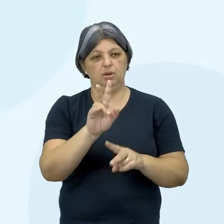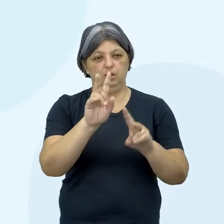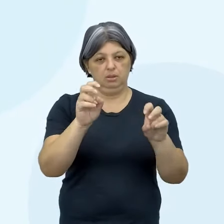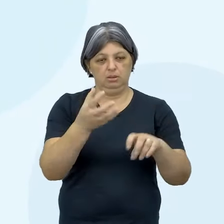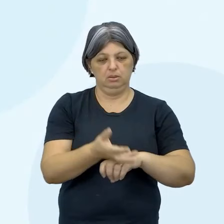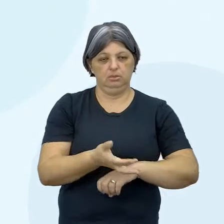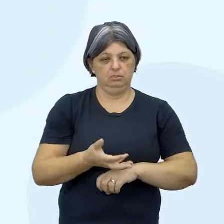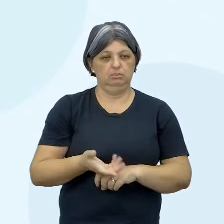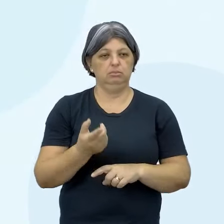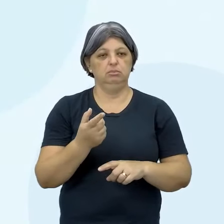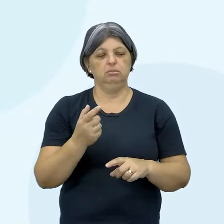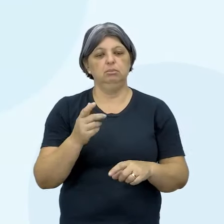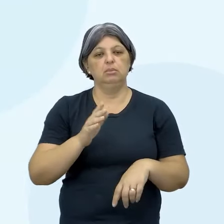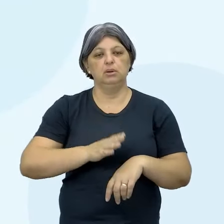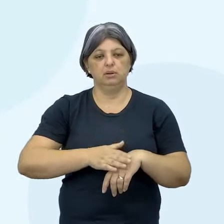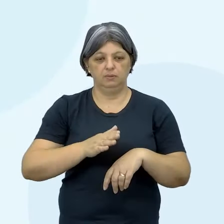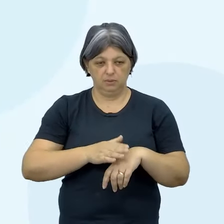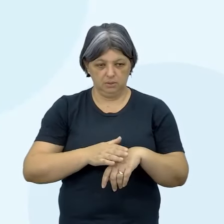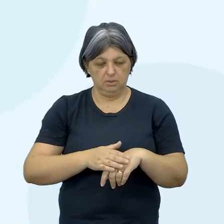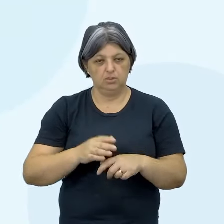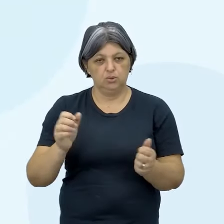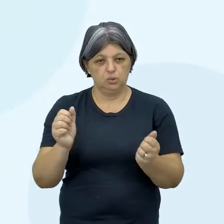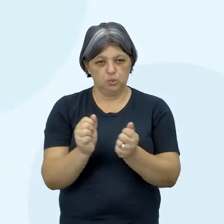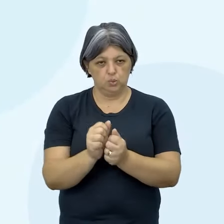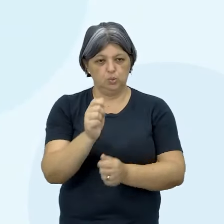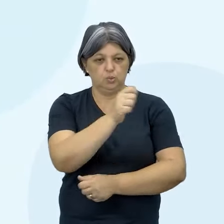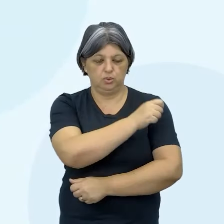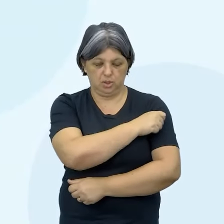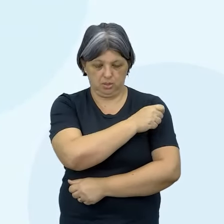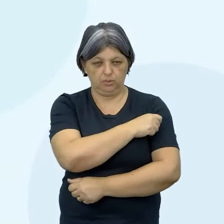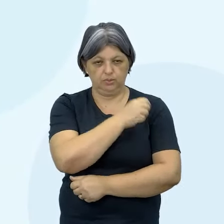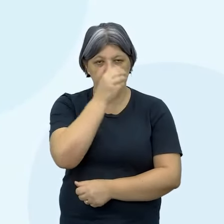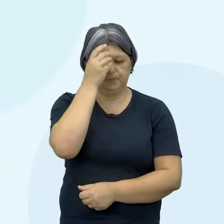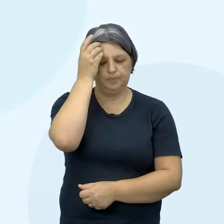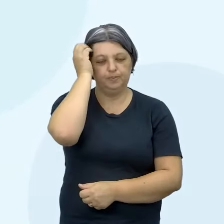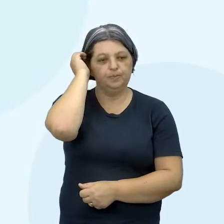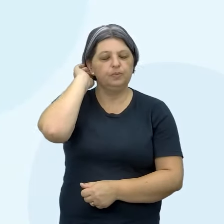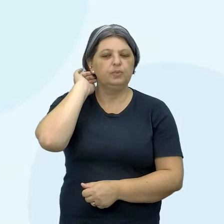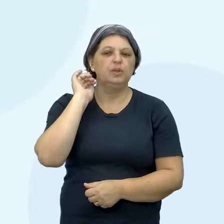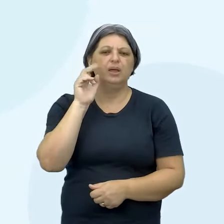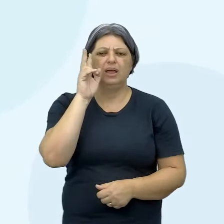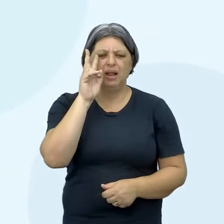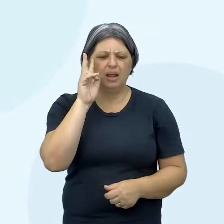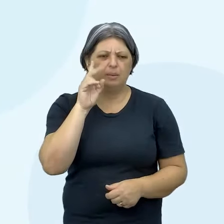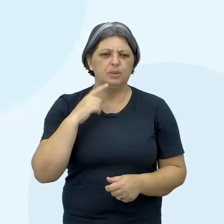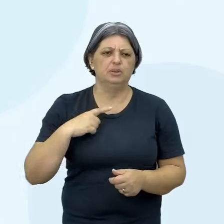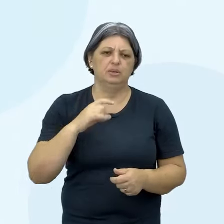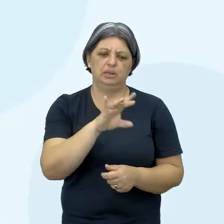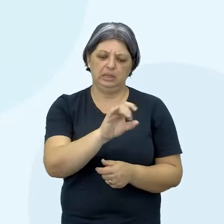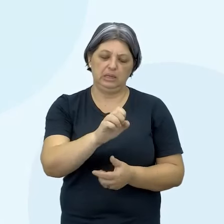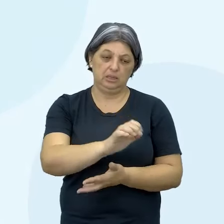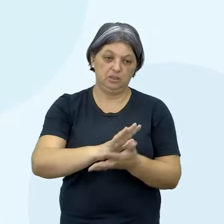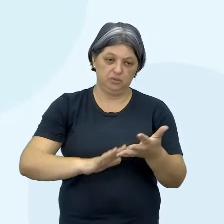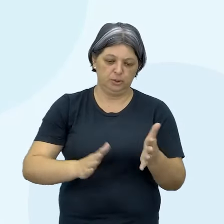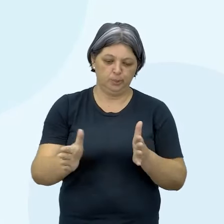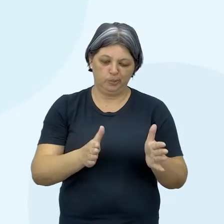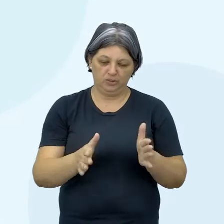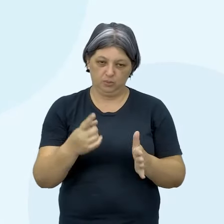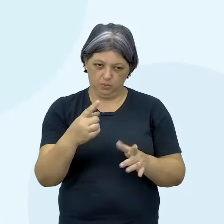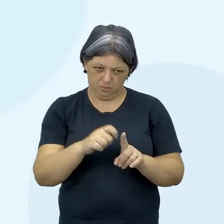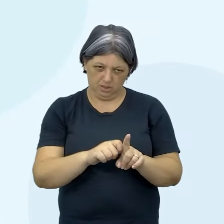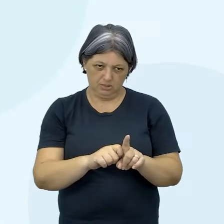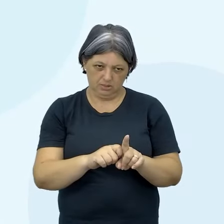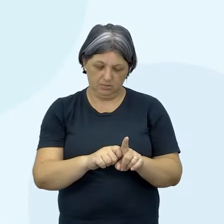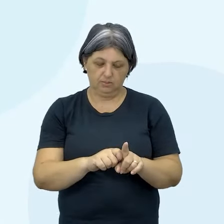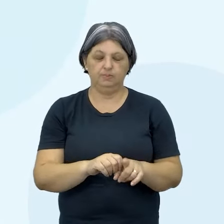essa integração com os estudantes, tá? Lembra que a gente também falou que cada atividade dura um mês? Então,